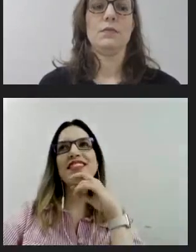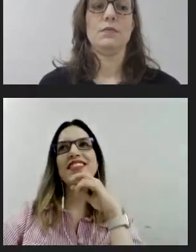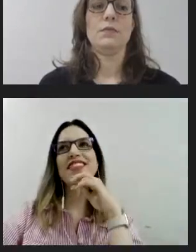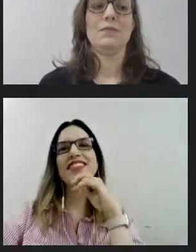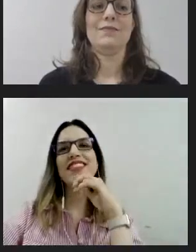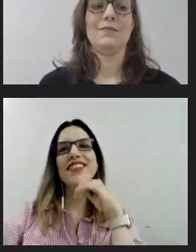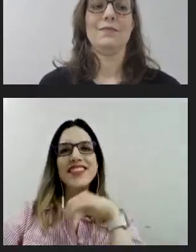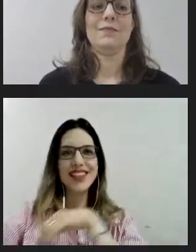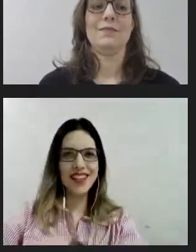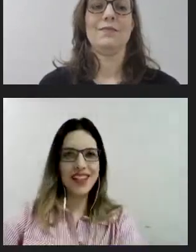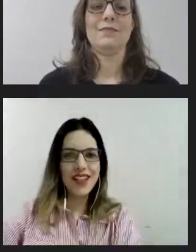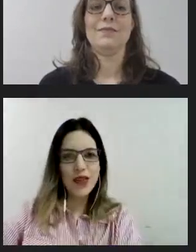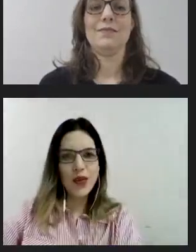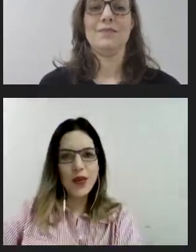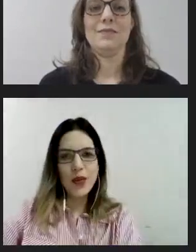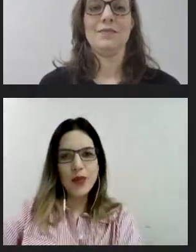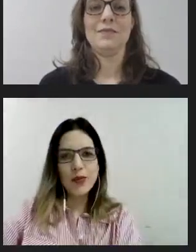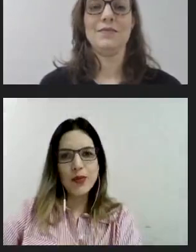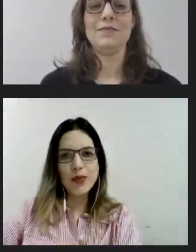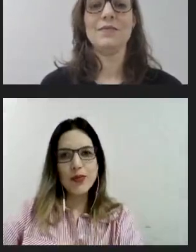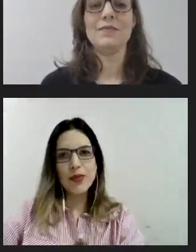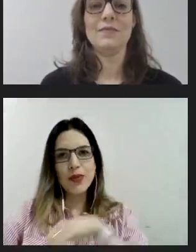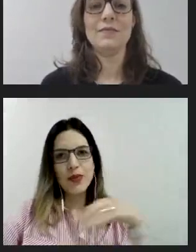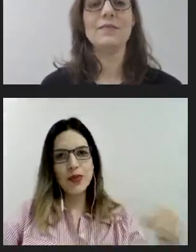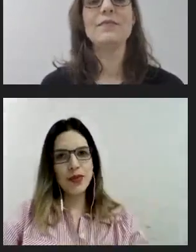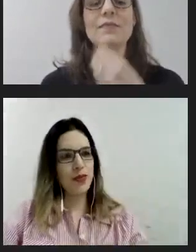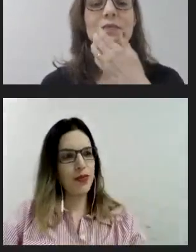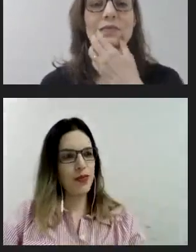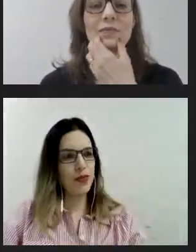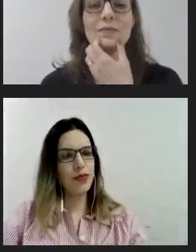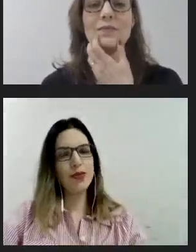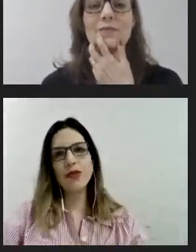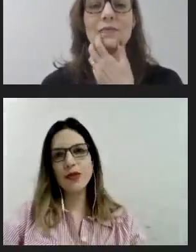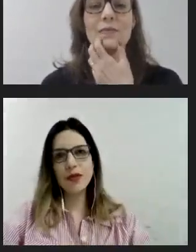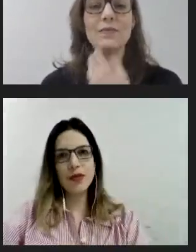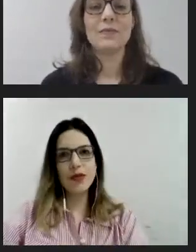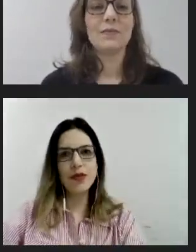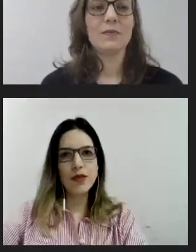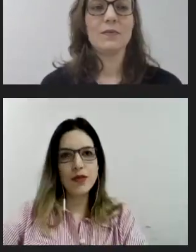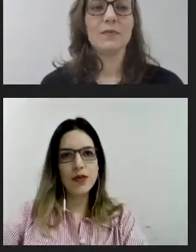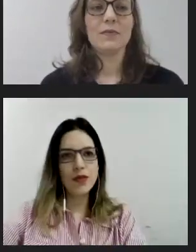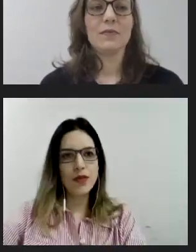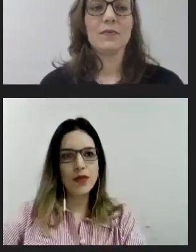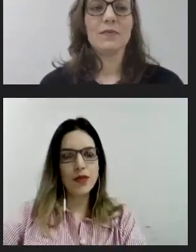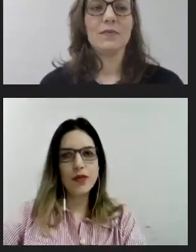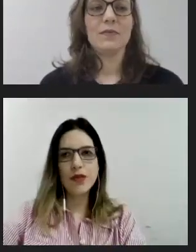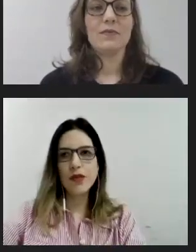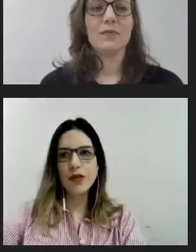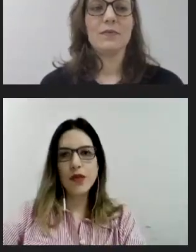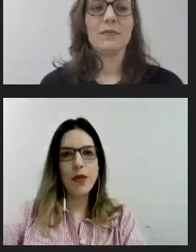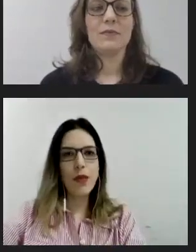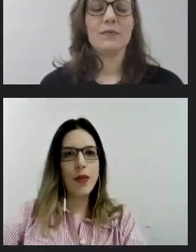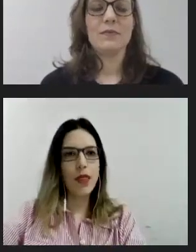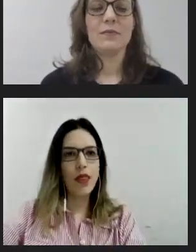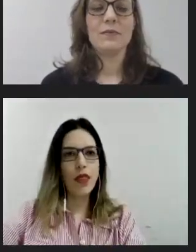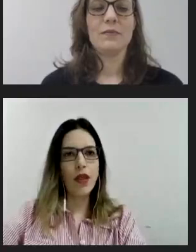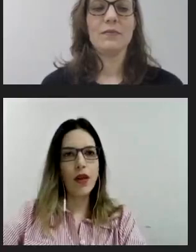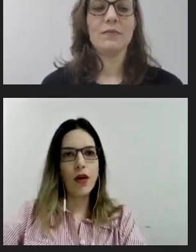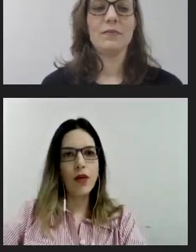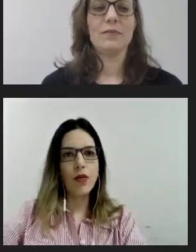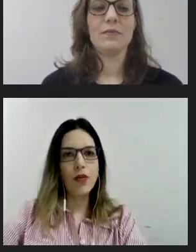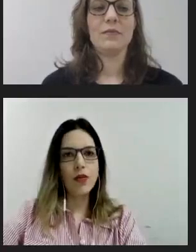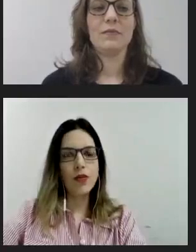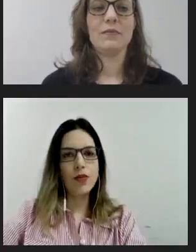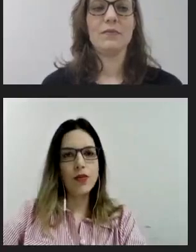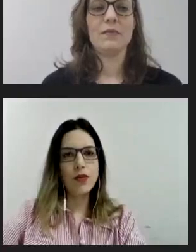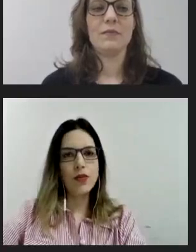colocar atenção, e em breve nós teremos outras temáticas, outras ações, outros encaminhamentos. Vocês